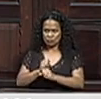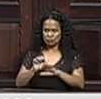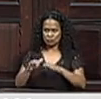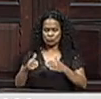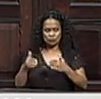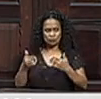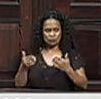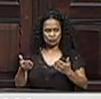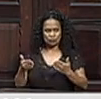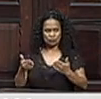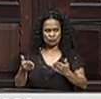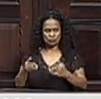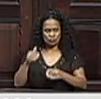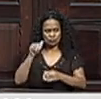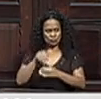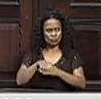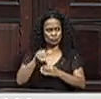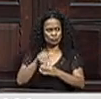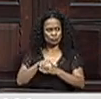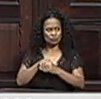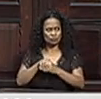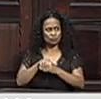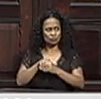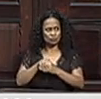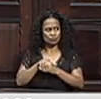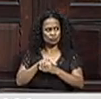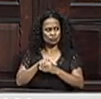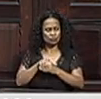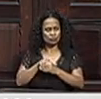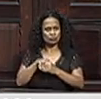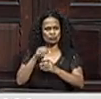for votado lá pelo ano de